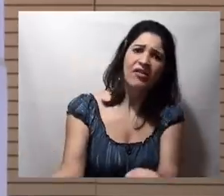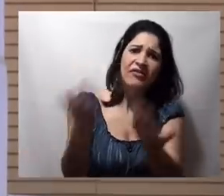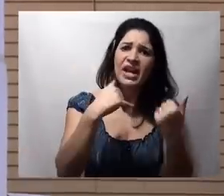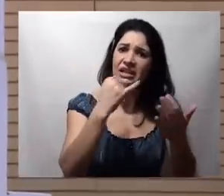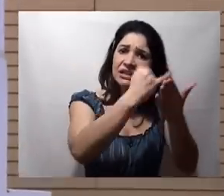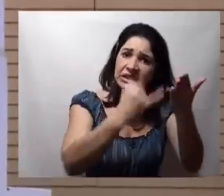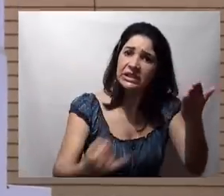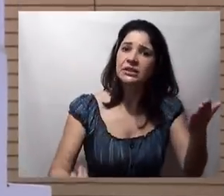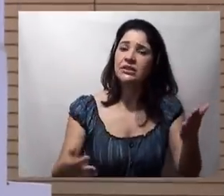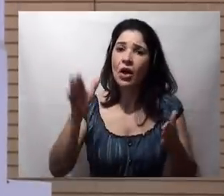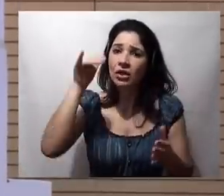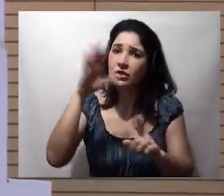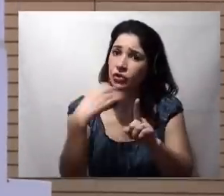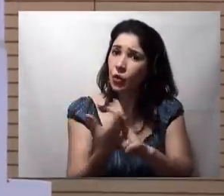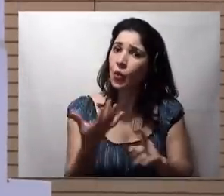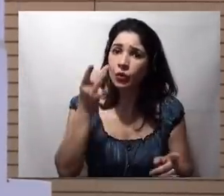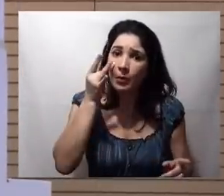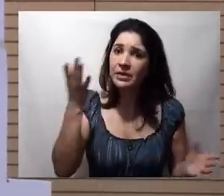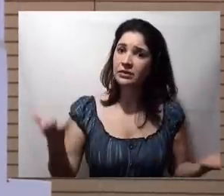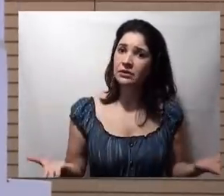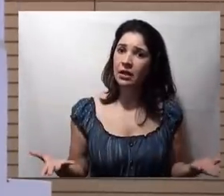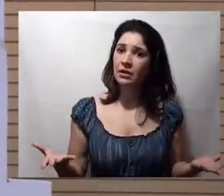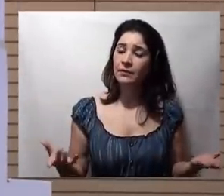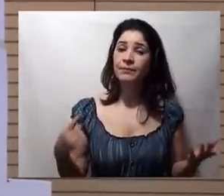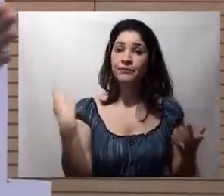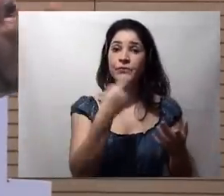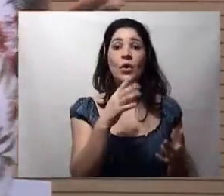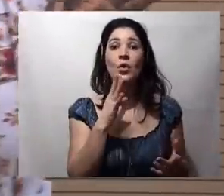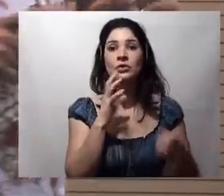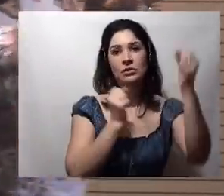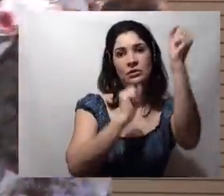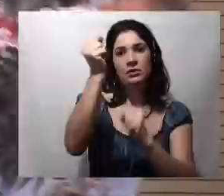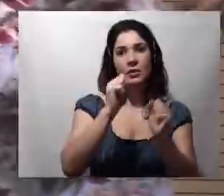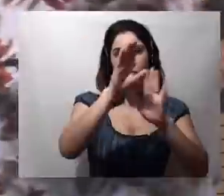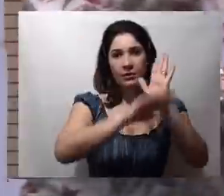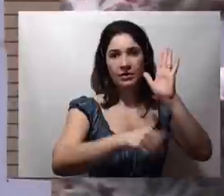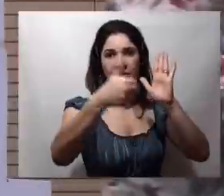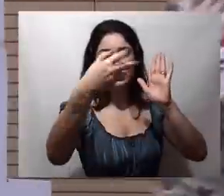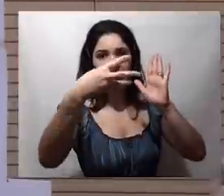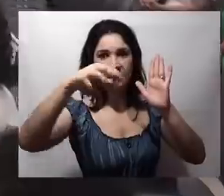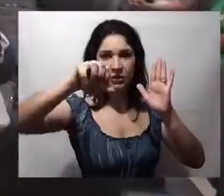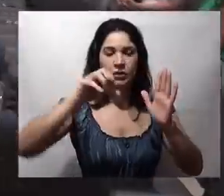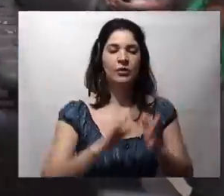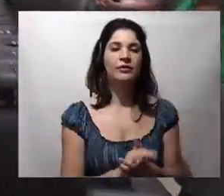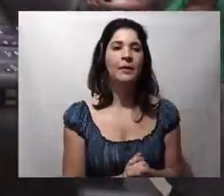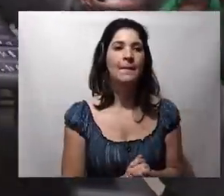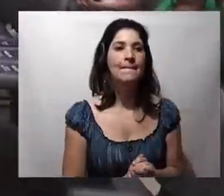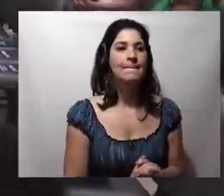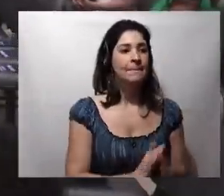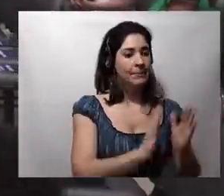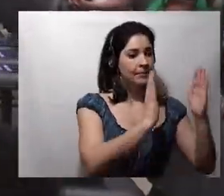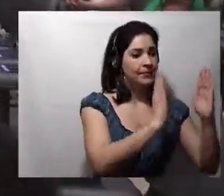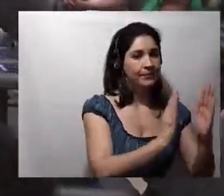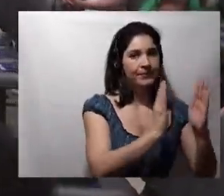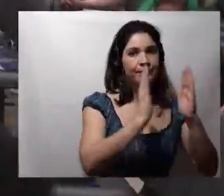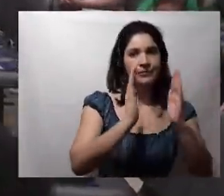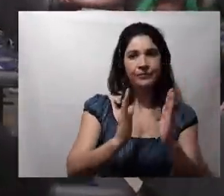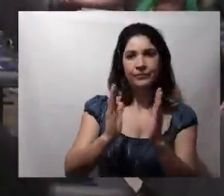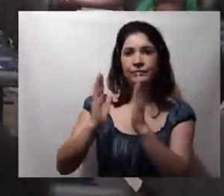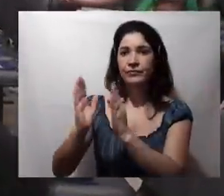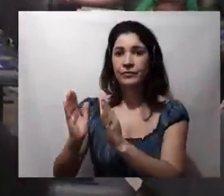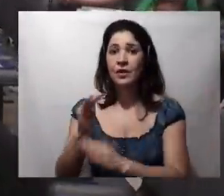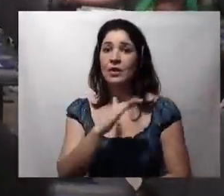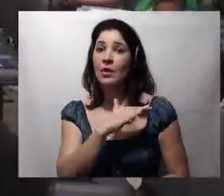o irmão hoje tem outra coisa a gente conhece o salmo que diz 139 a cada estação morre um punhado de gente cada estação